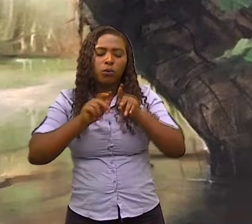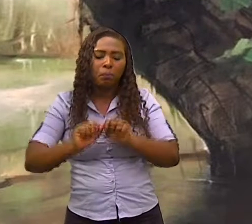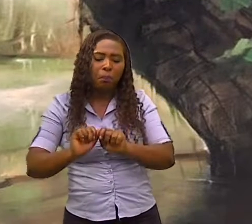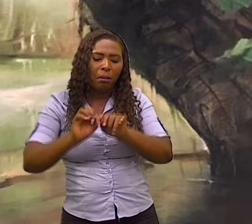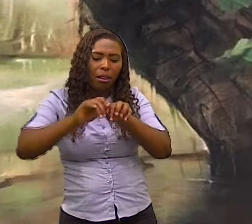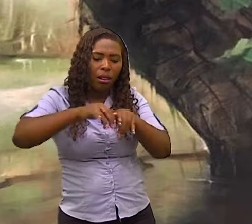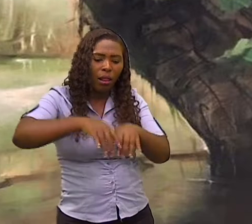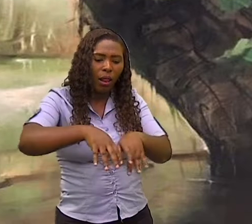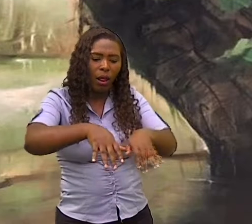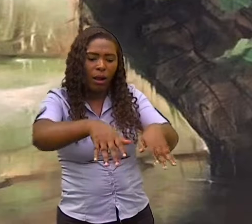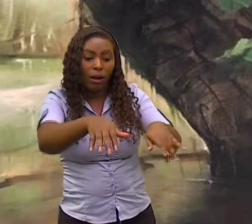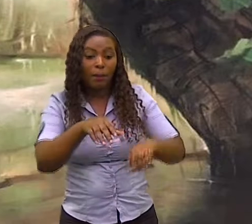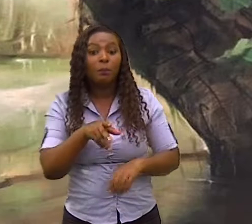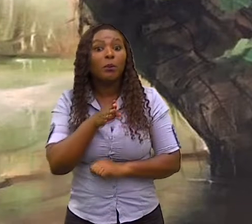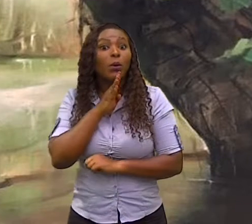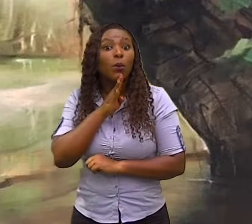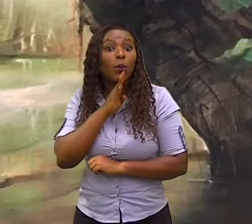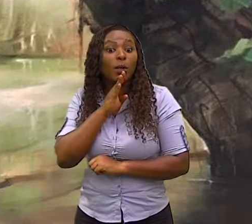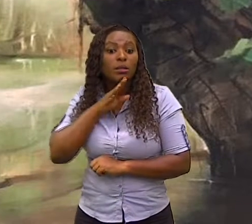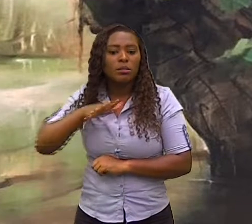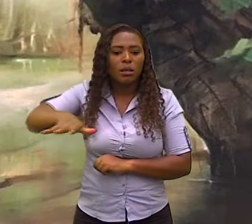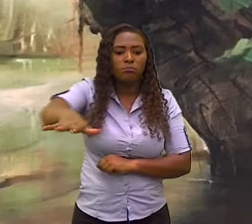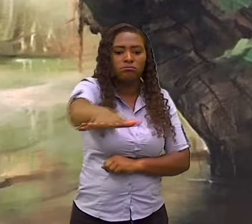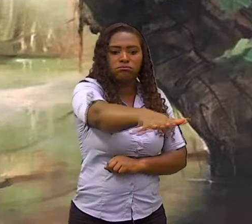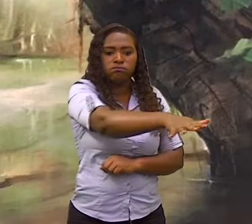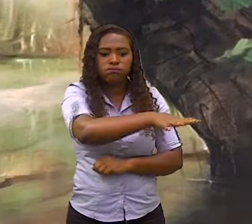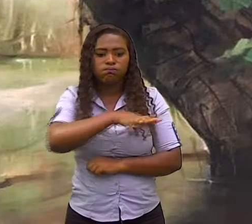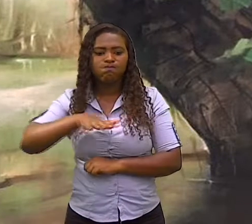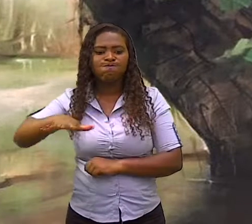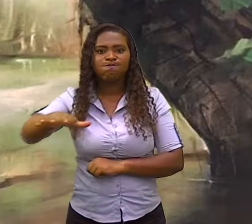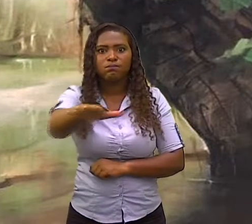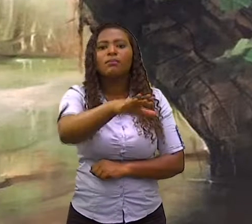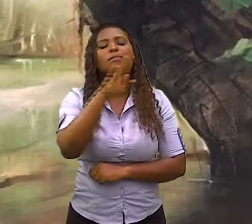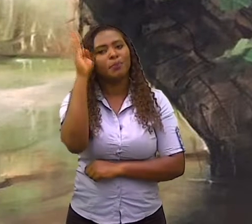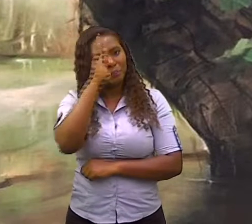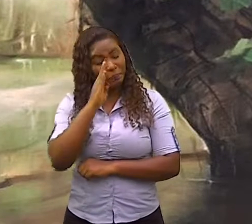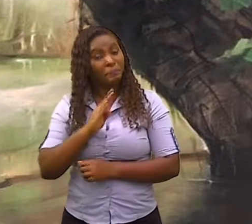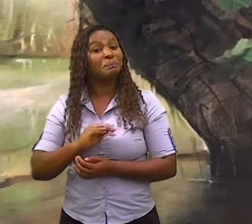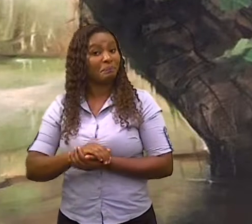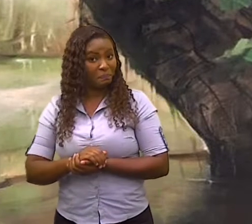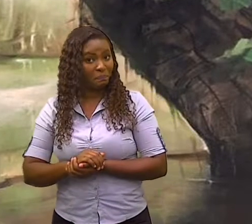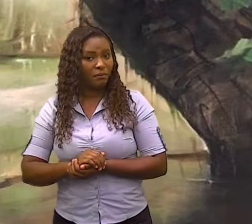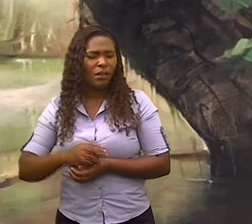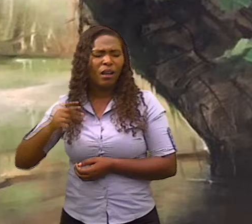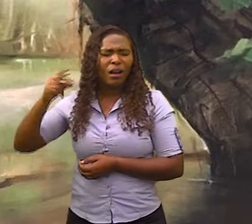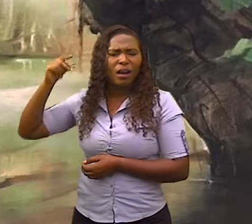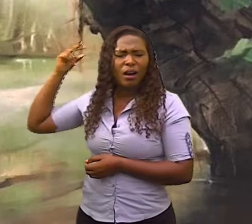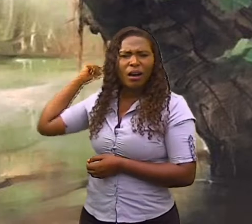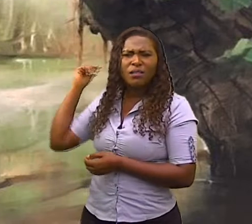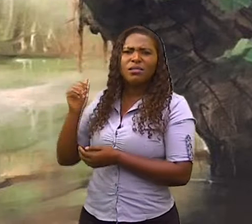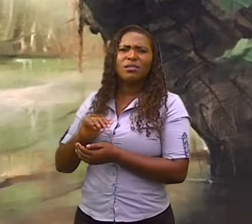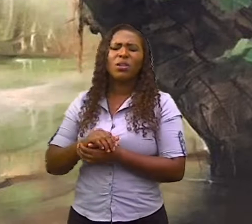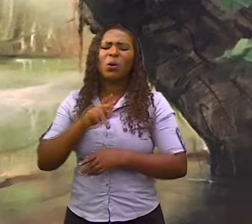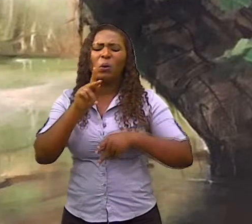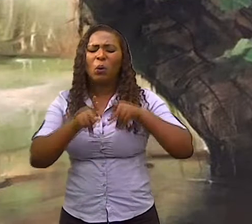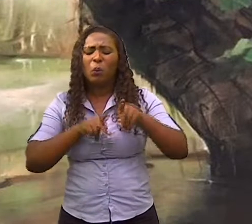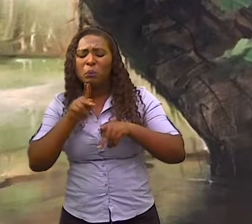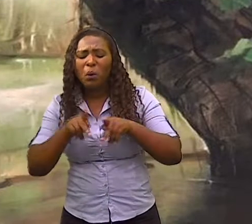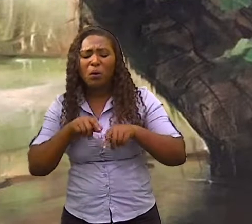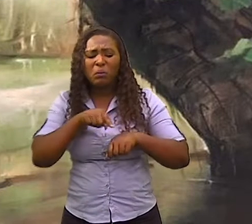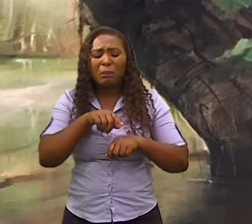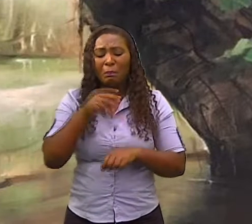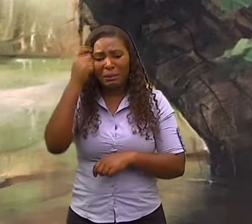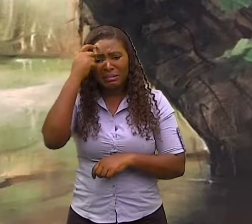da Europa e desembarcaram no Brasil. A natureza, muitas vezes, ela era o quê? Um obstáculo para se